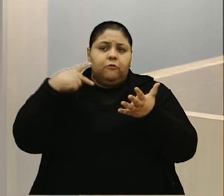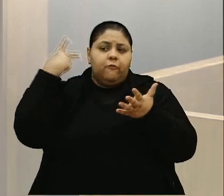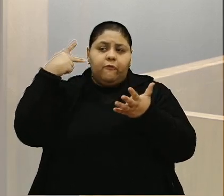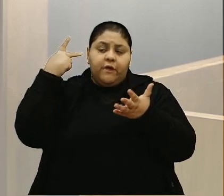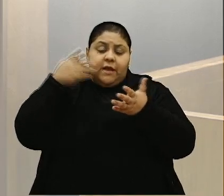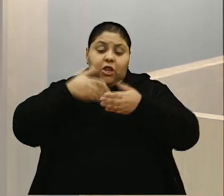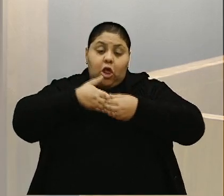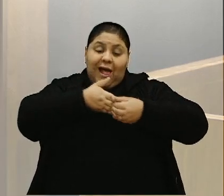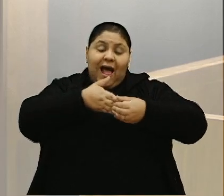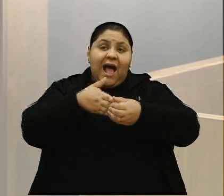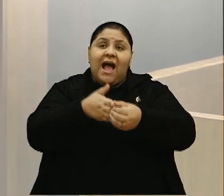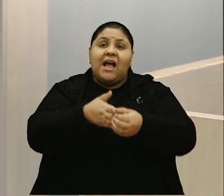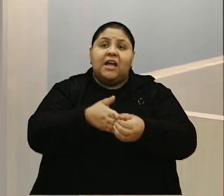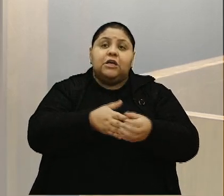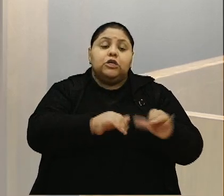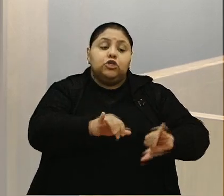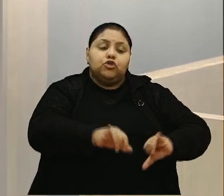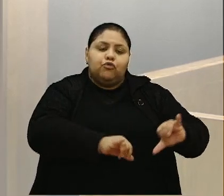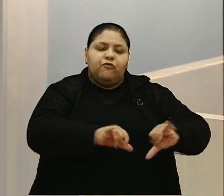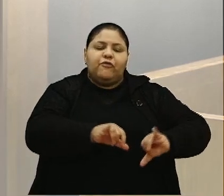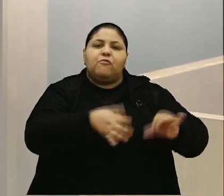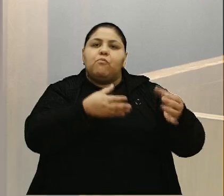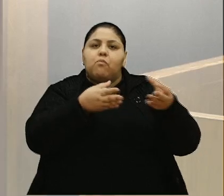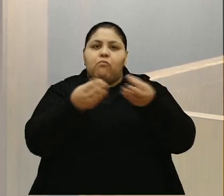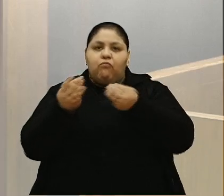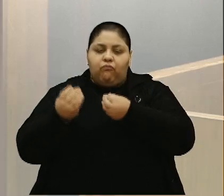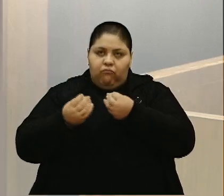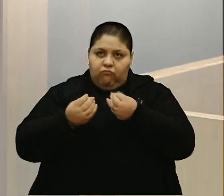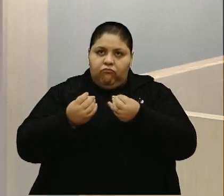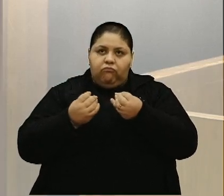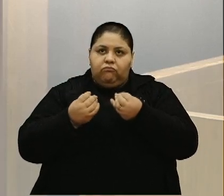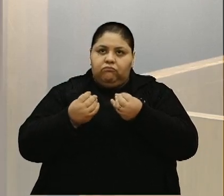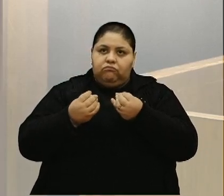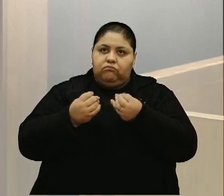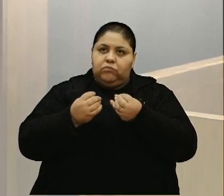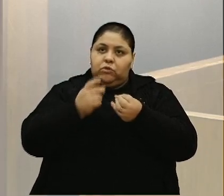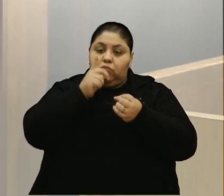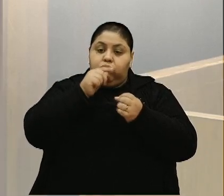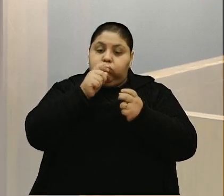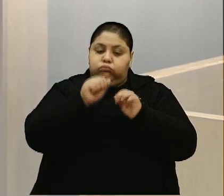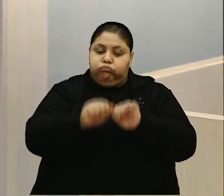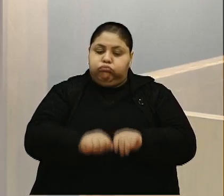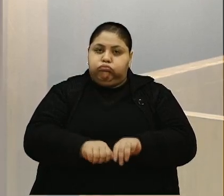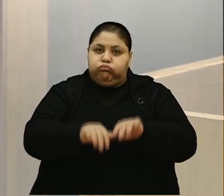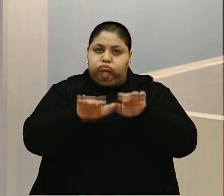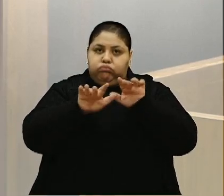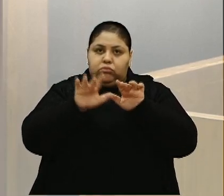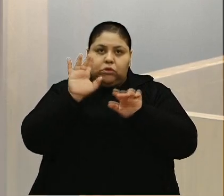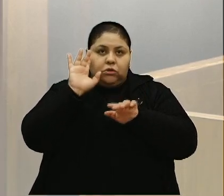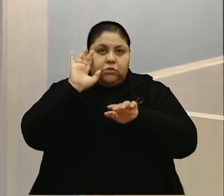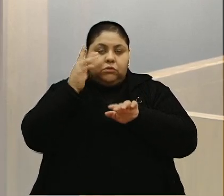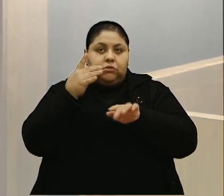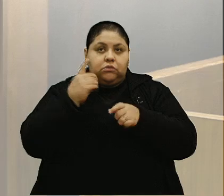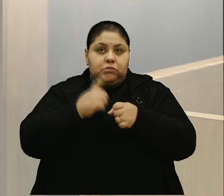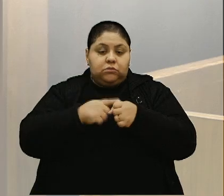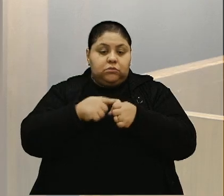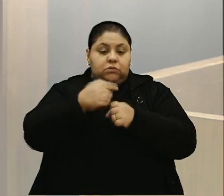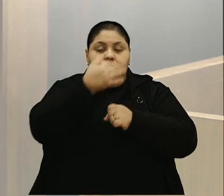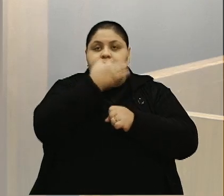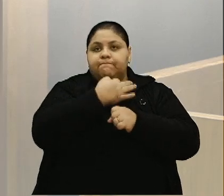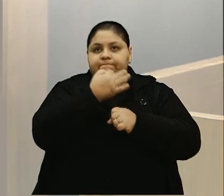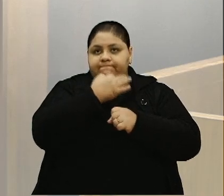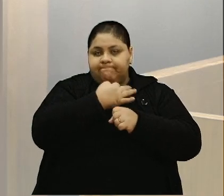acompanhamos, sofreu muito com esse alagamento que aconteceu na cidade de Caxias do Sul.